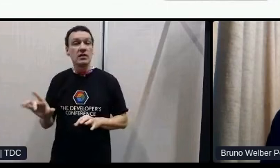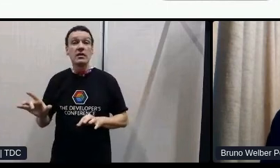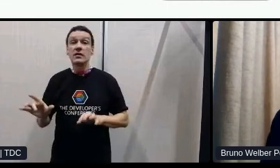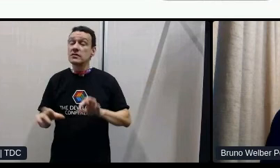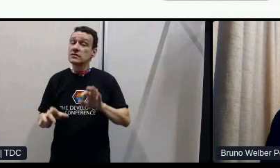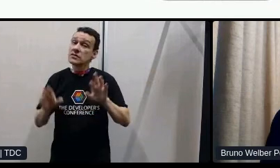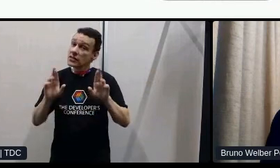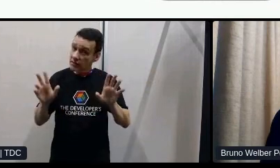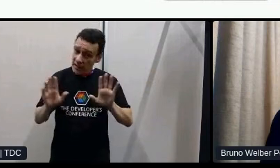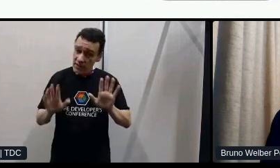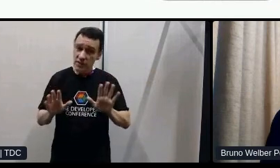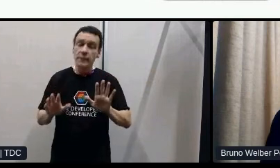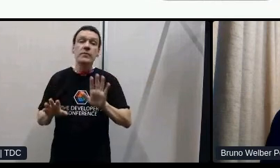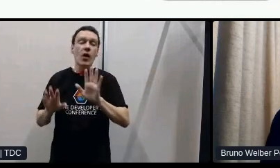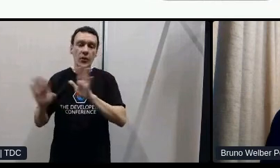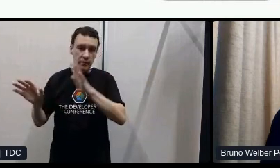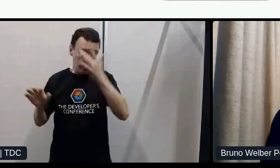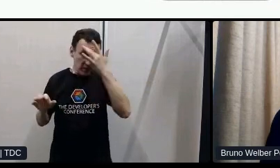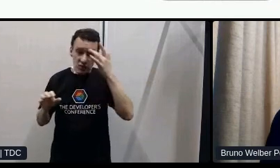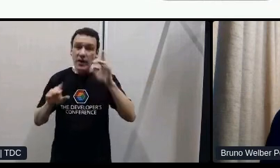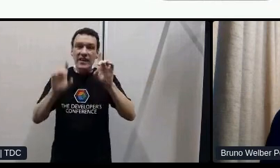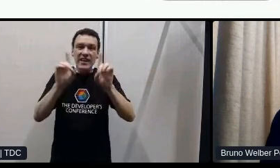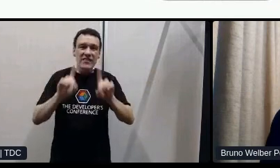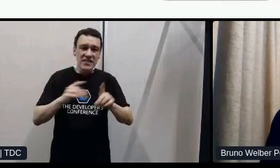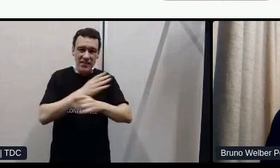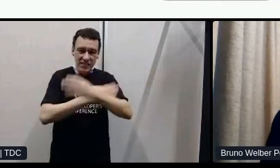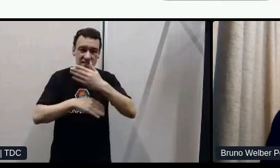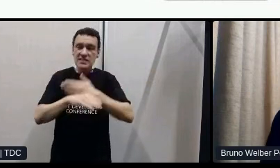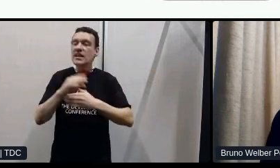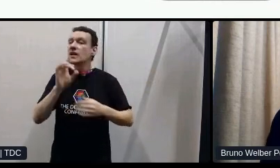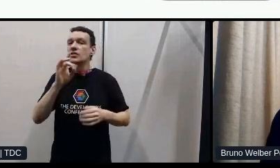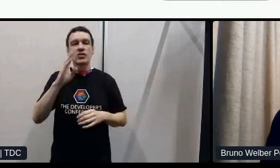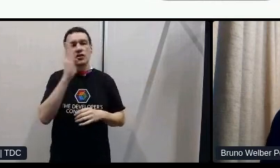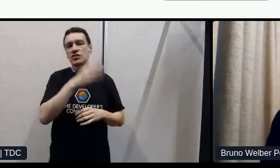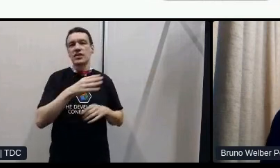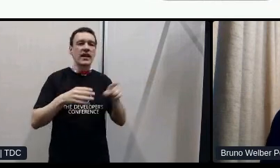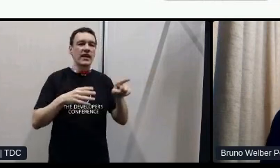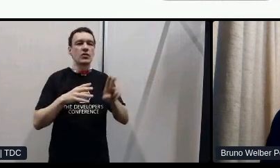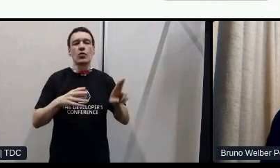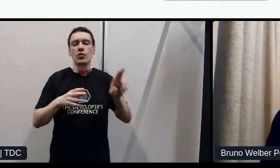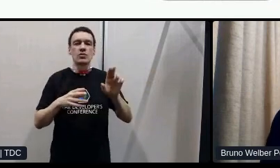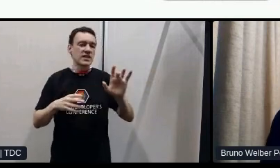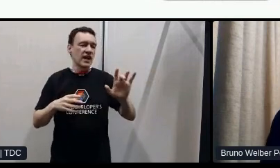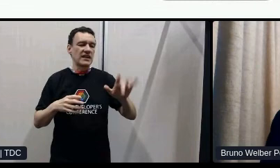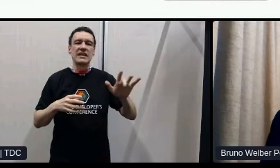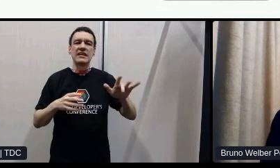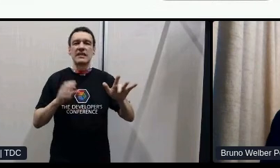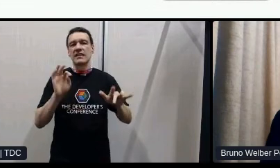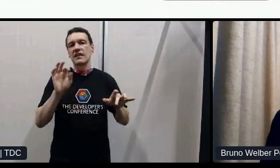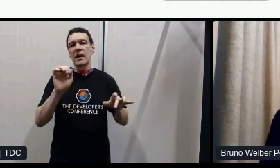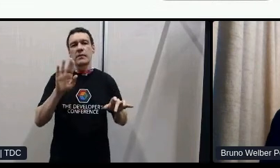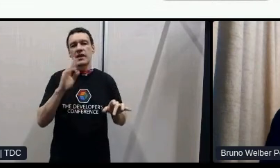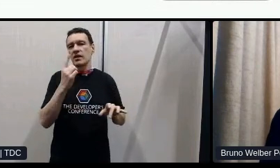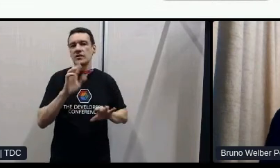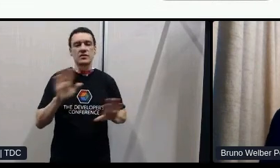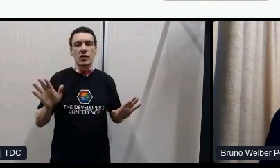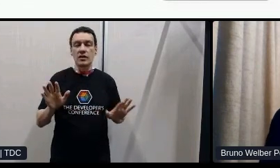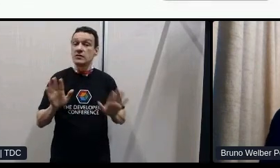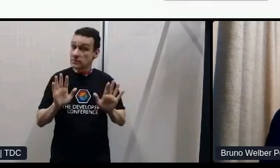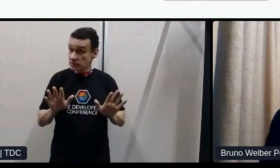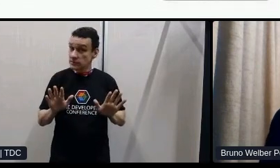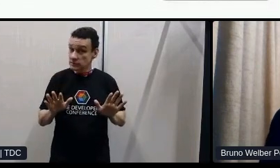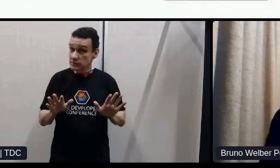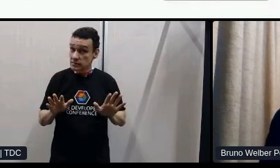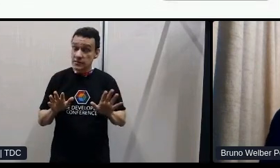têm o Tab para navegar. Ou seja, a gente está falando aqui de usuários de leitor de tela especificamente. Logo, o Tab é